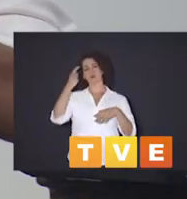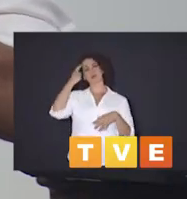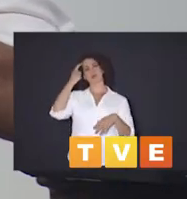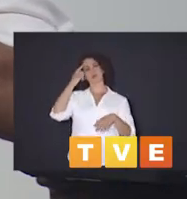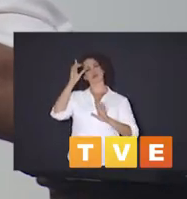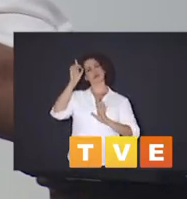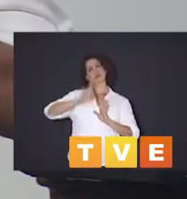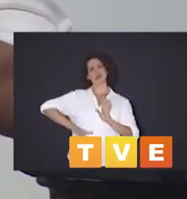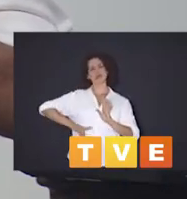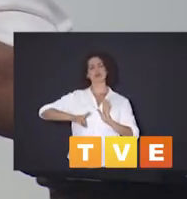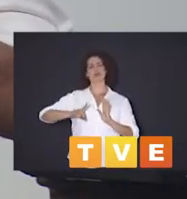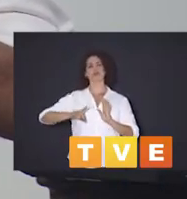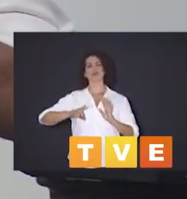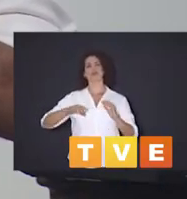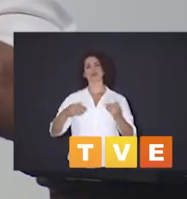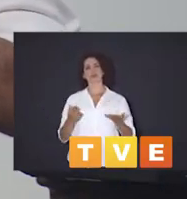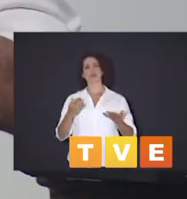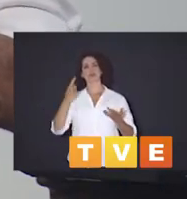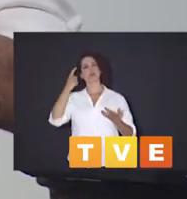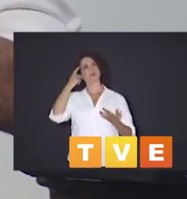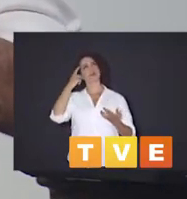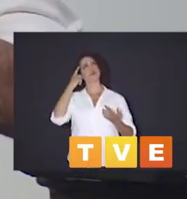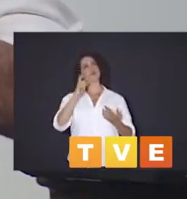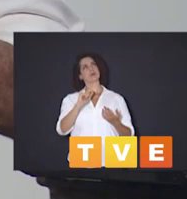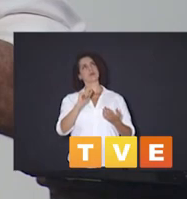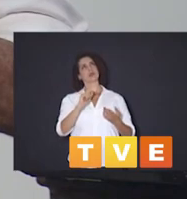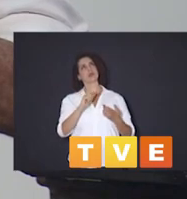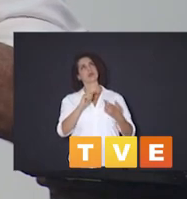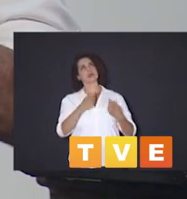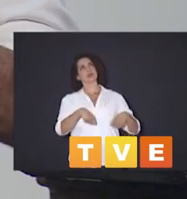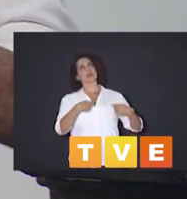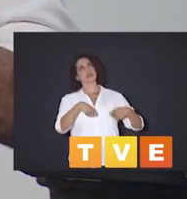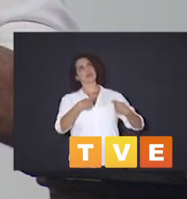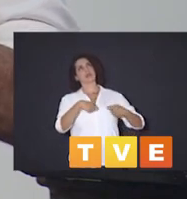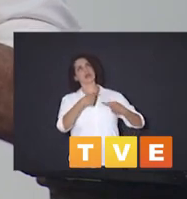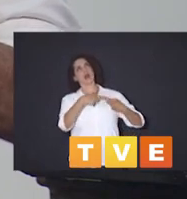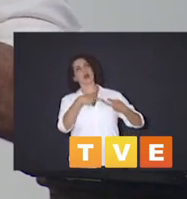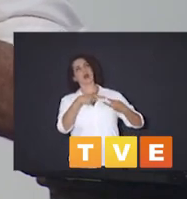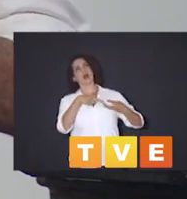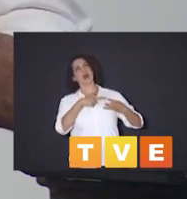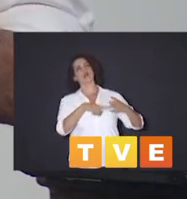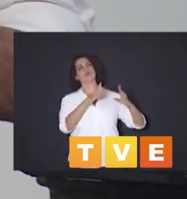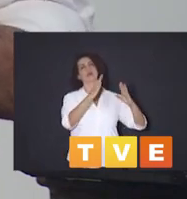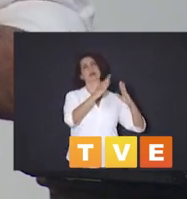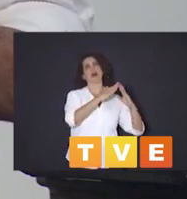direito pensando nos satisfação das necessidades materiais casa